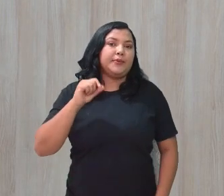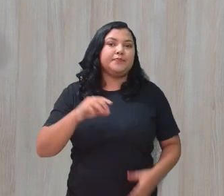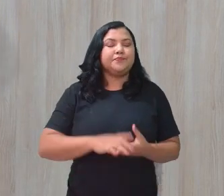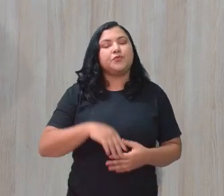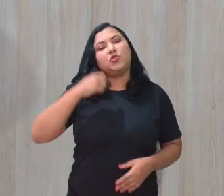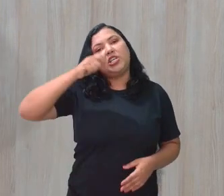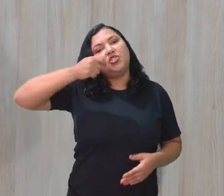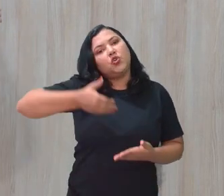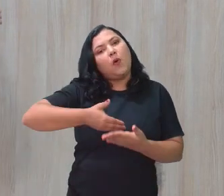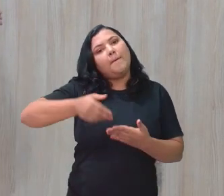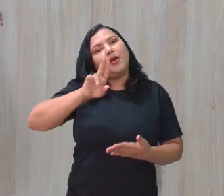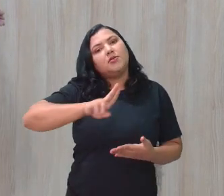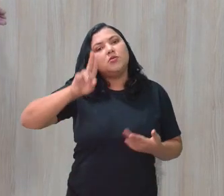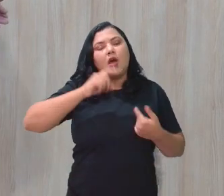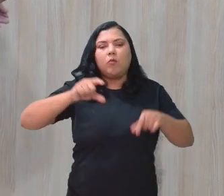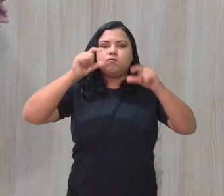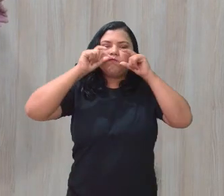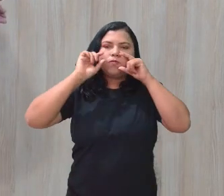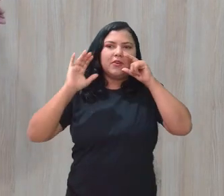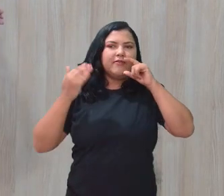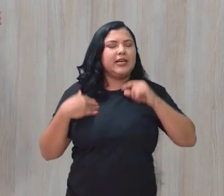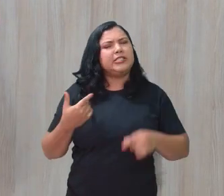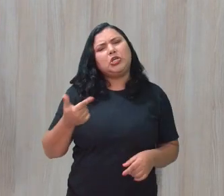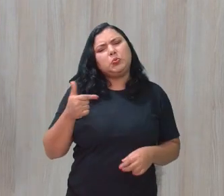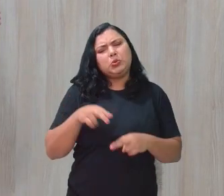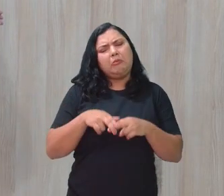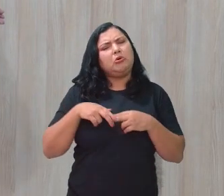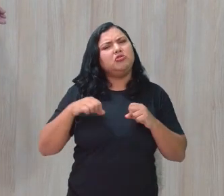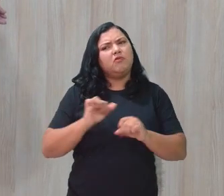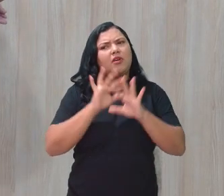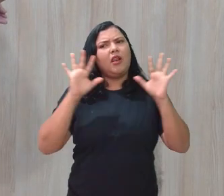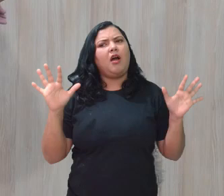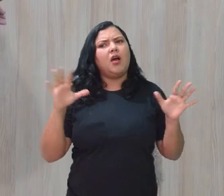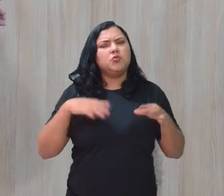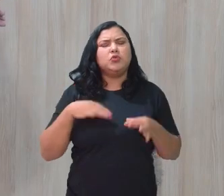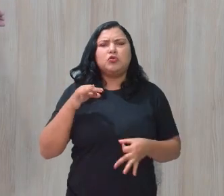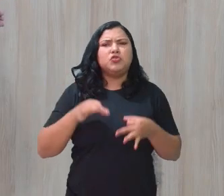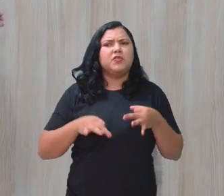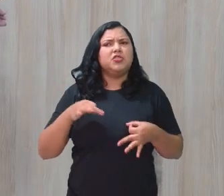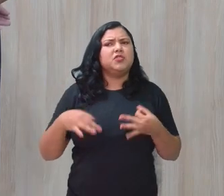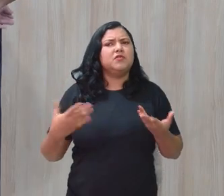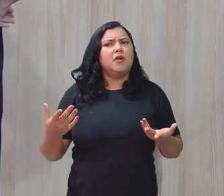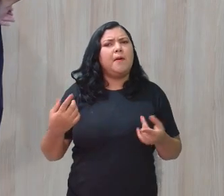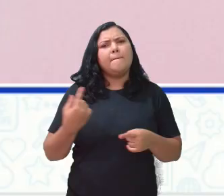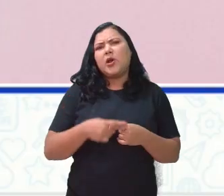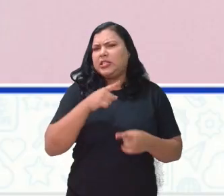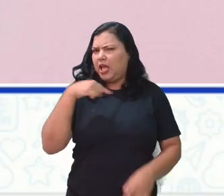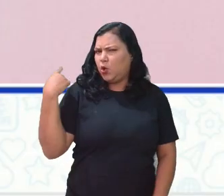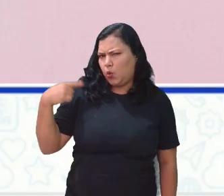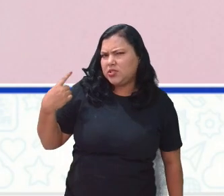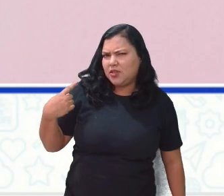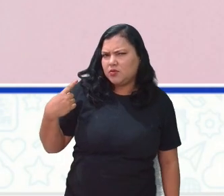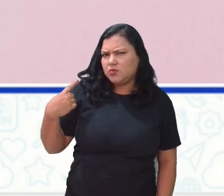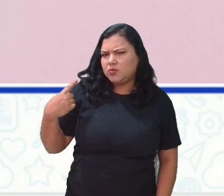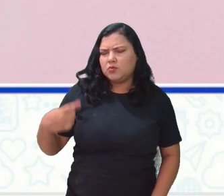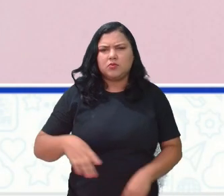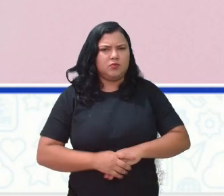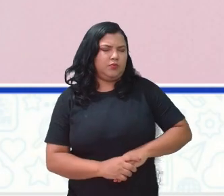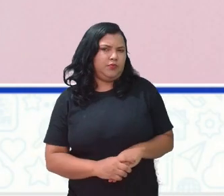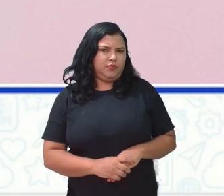começa a usar um nariz falso sem motivo aparente. Se não há justificativa, podemos dizer que ele está